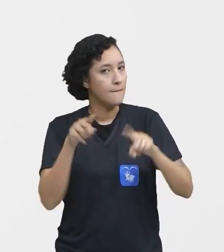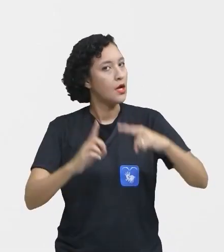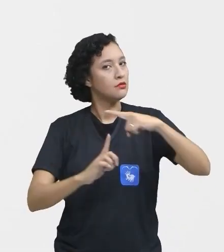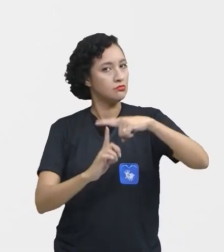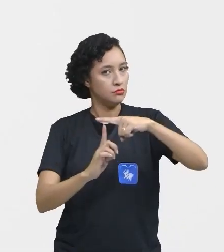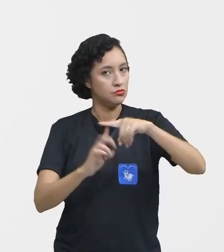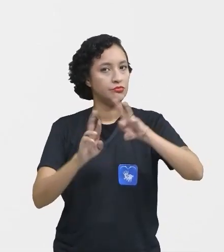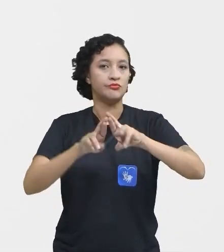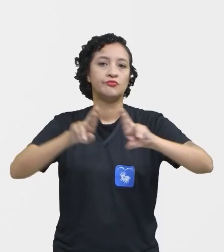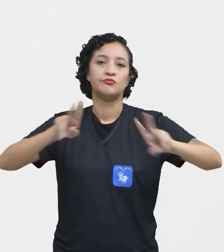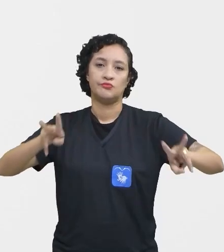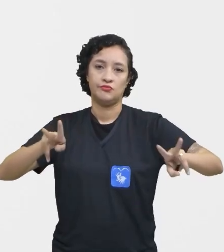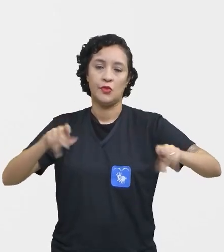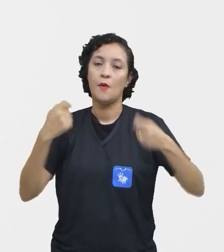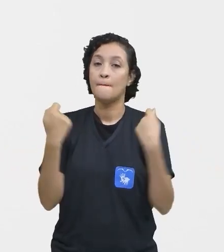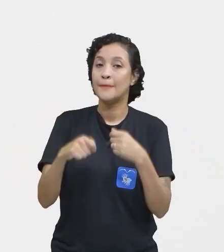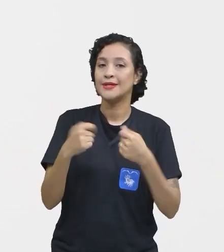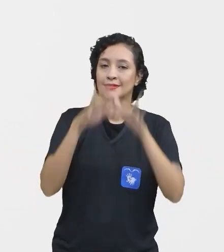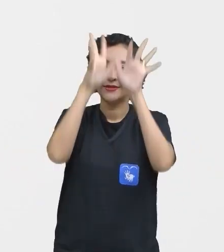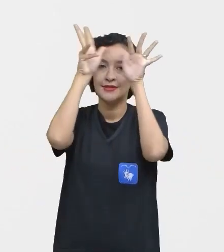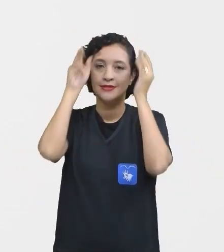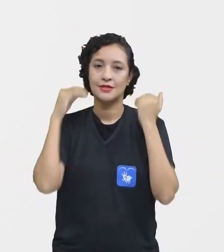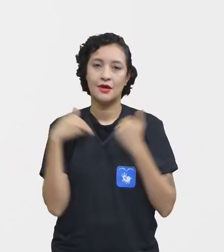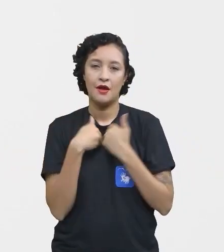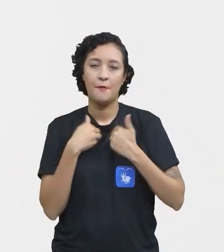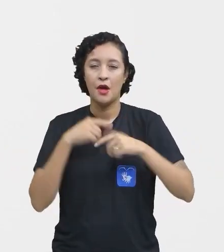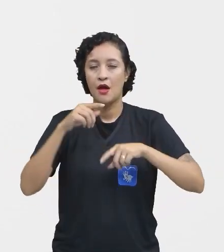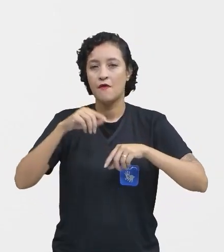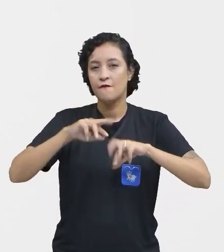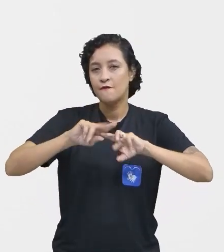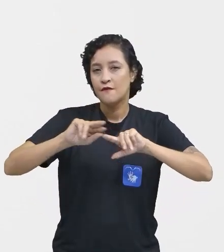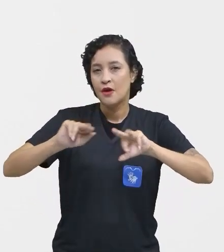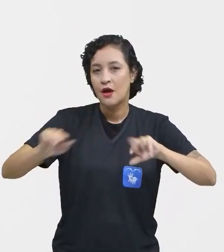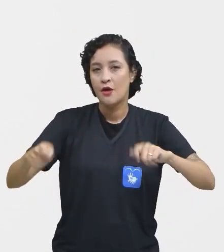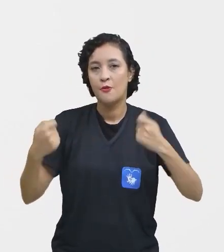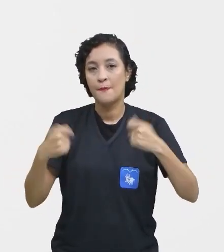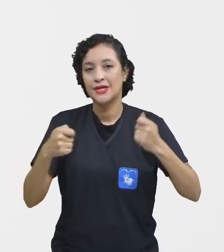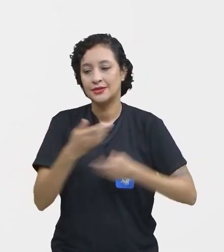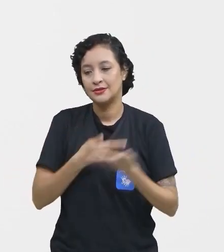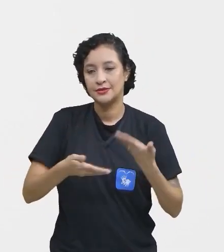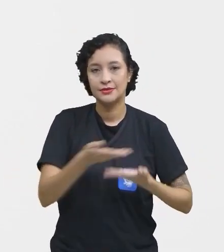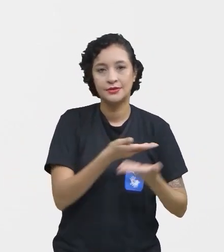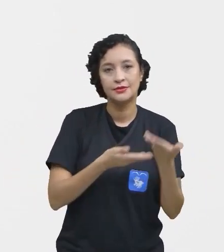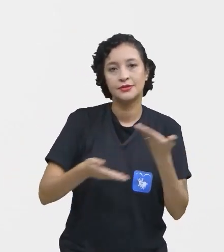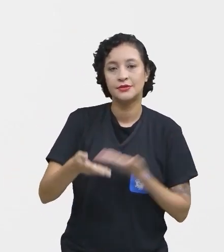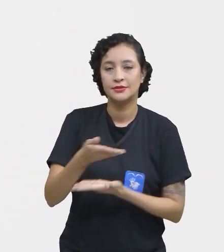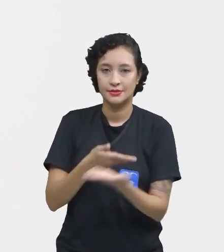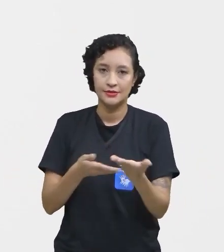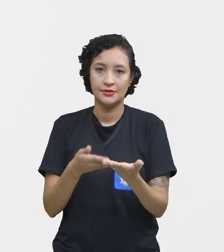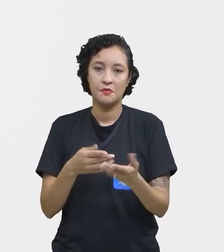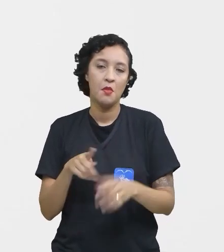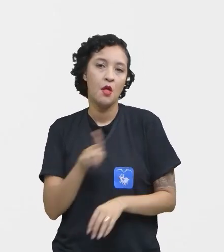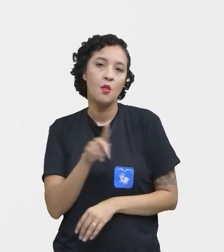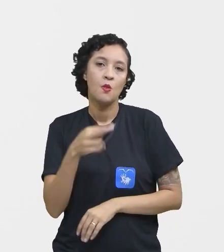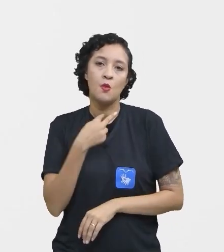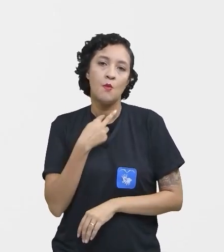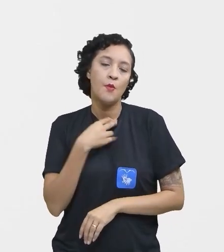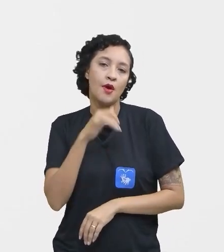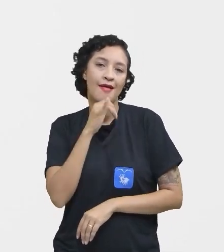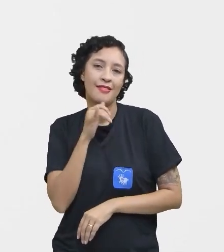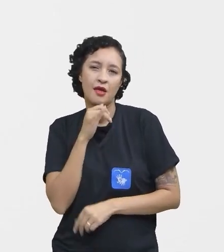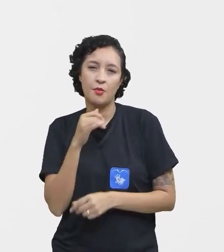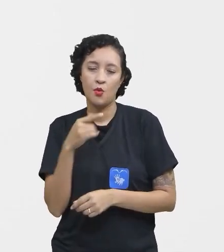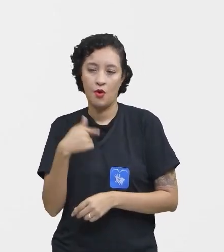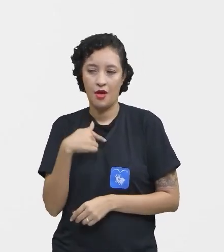precisam das outras espécies para sobreviver. Eles não conseguem viver sozinhos. Eles não produzem o seu próprio alimento. Ele precisa de outro animal